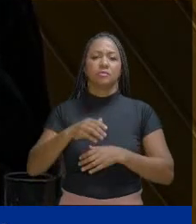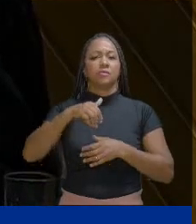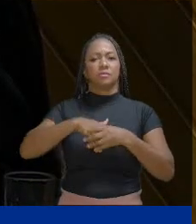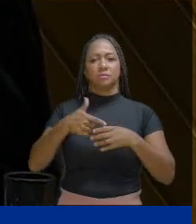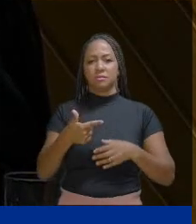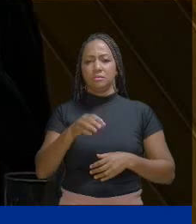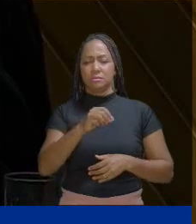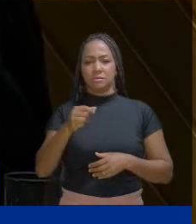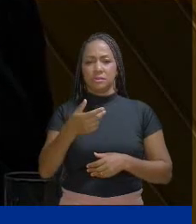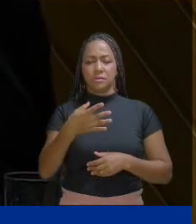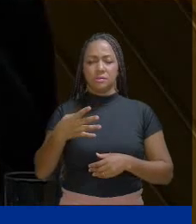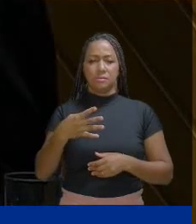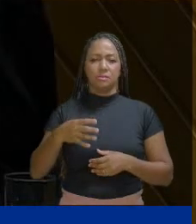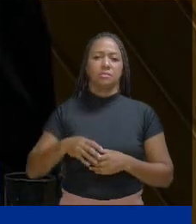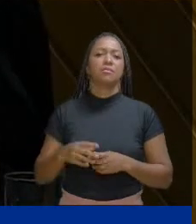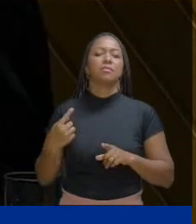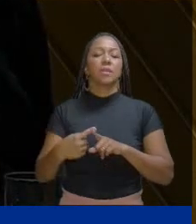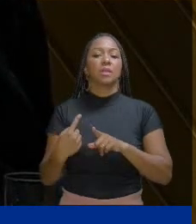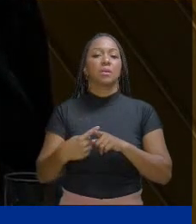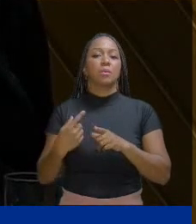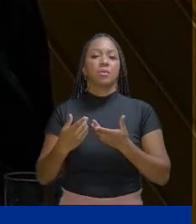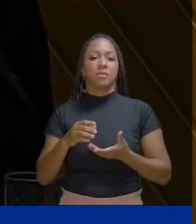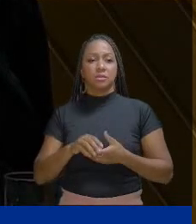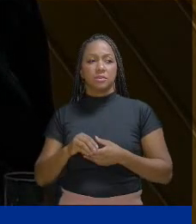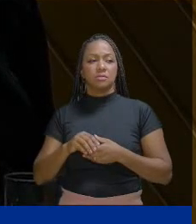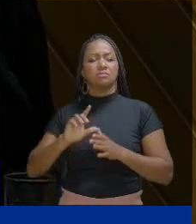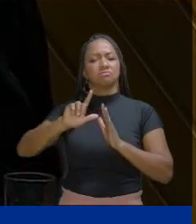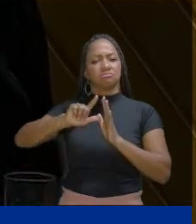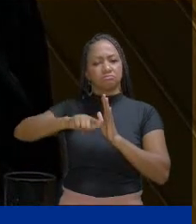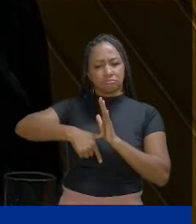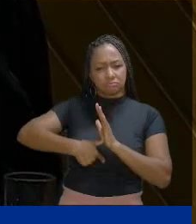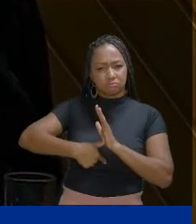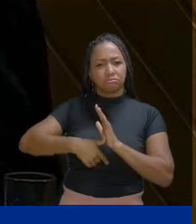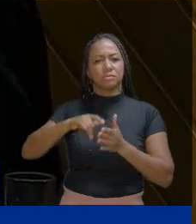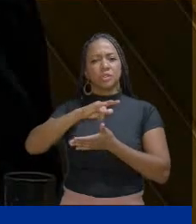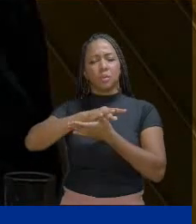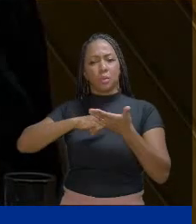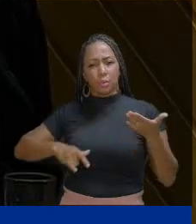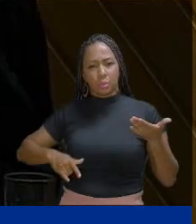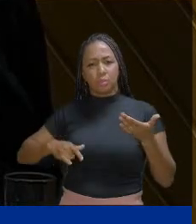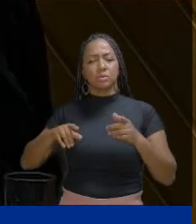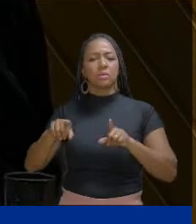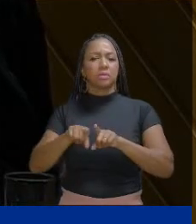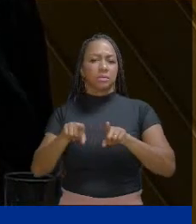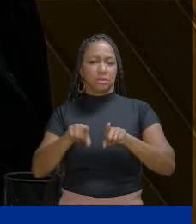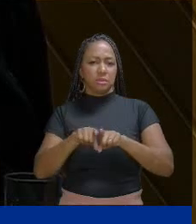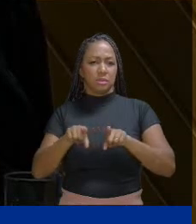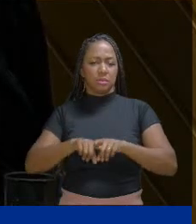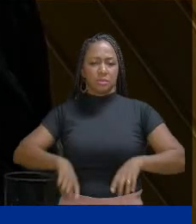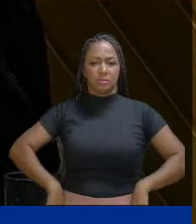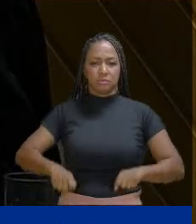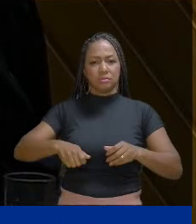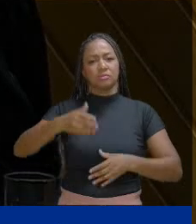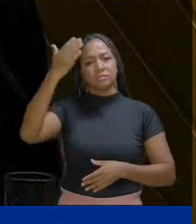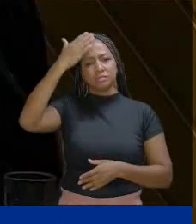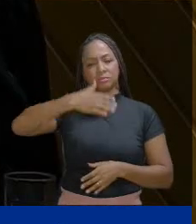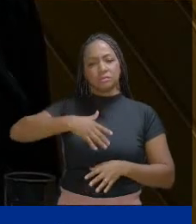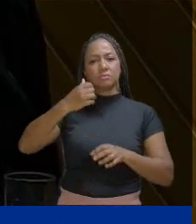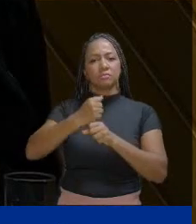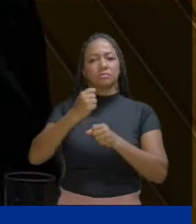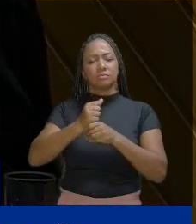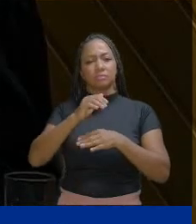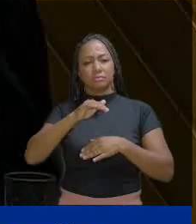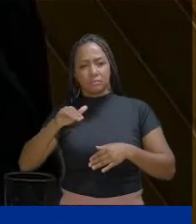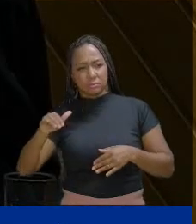às eleições de 2024, em razão da emissão tardia de nota fiscal e da omissão da despesa na prestação de